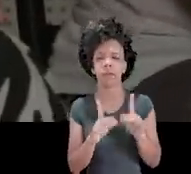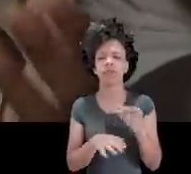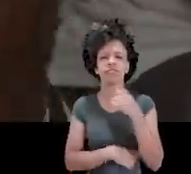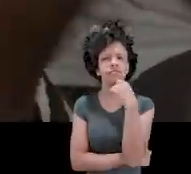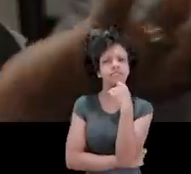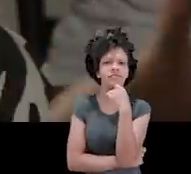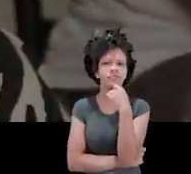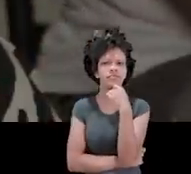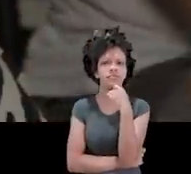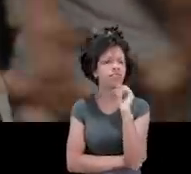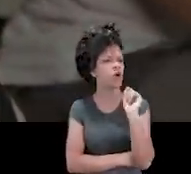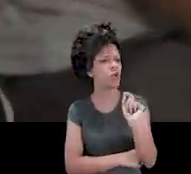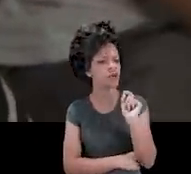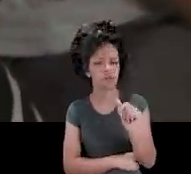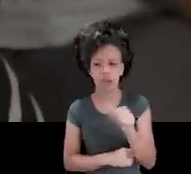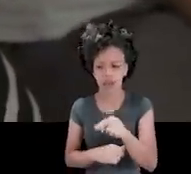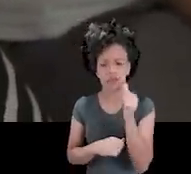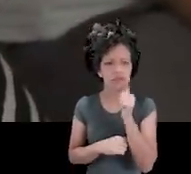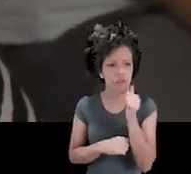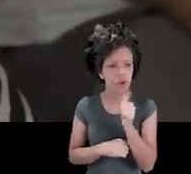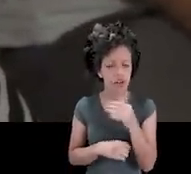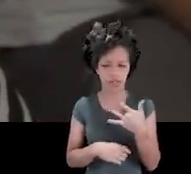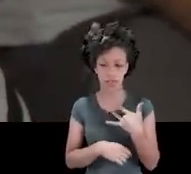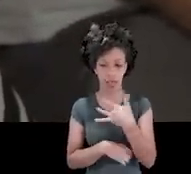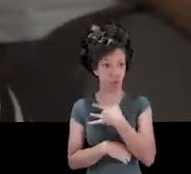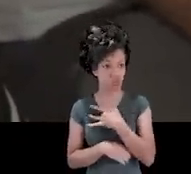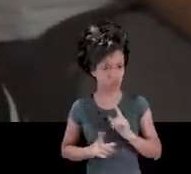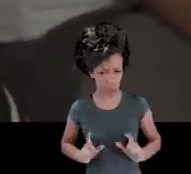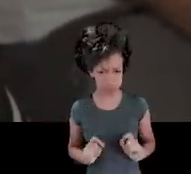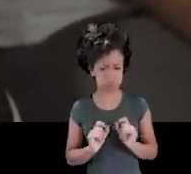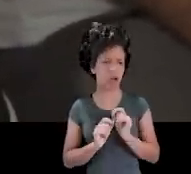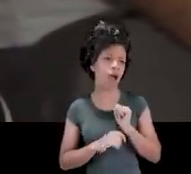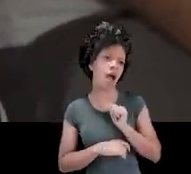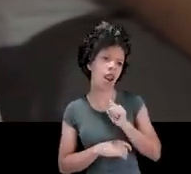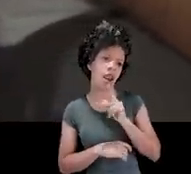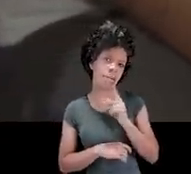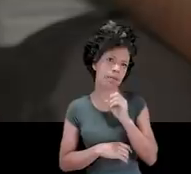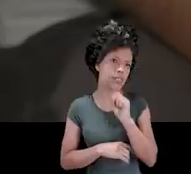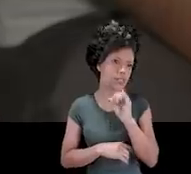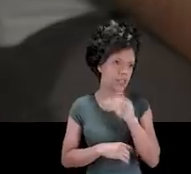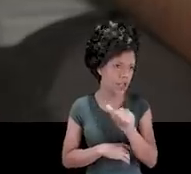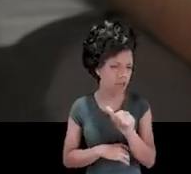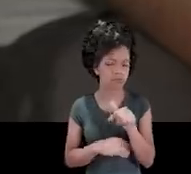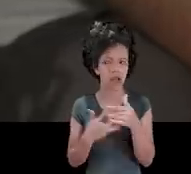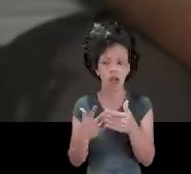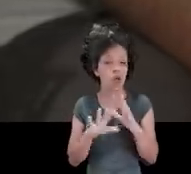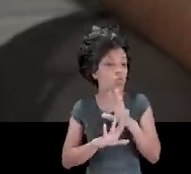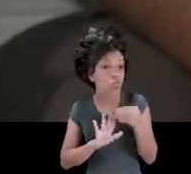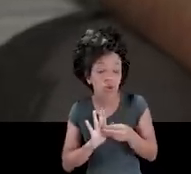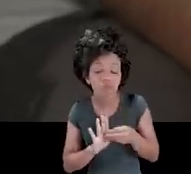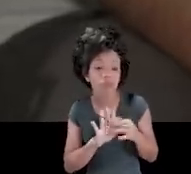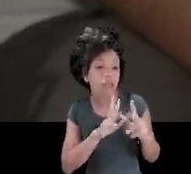assim, o que levou essa senhorita a ficar com a saúde debilitada? Eu digo para você e digo para todas as